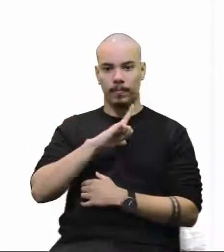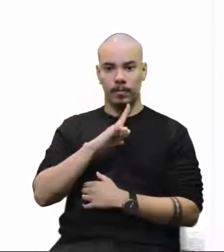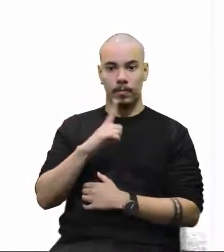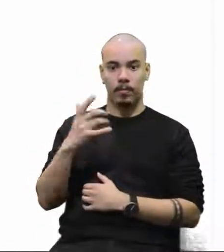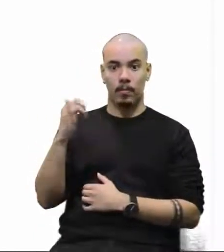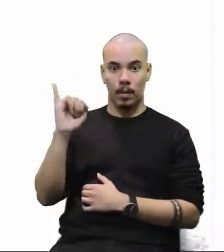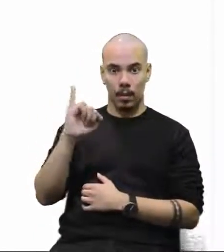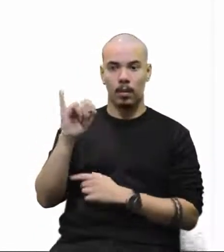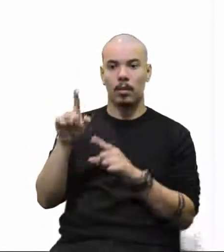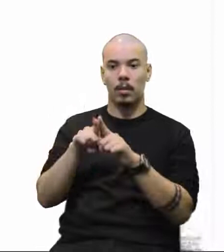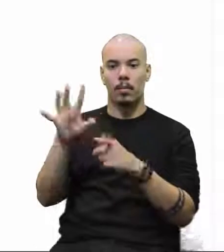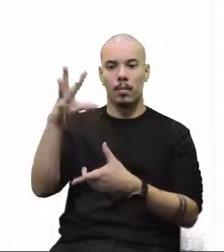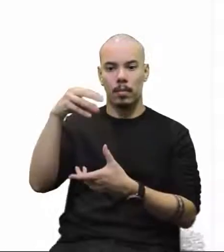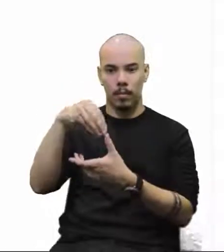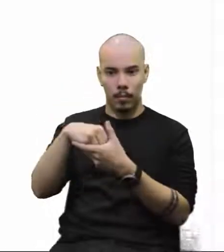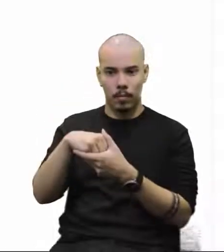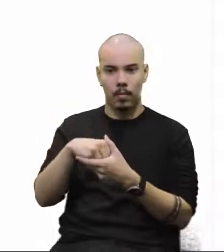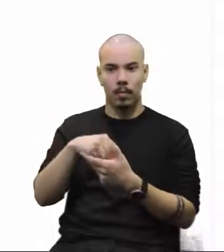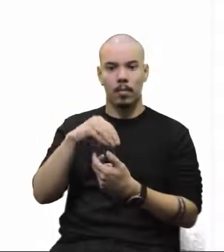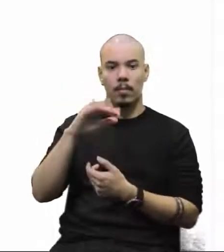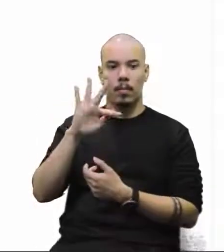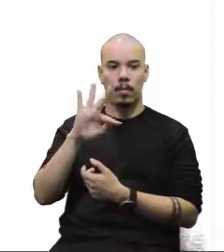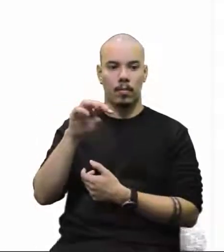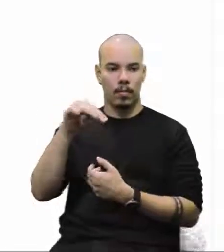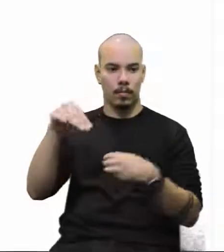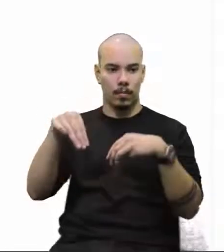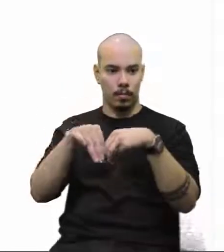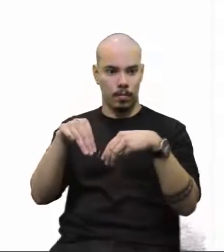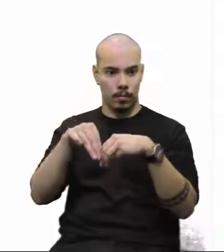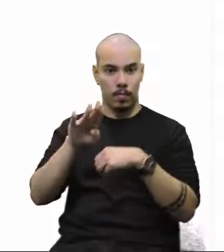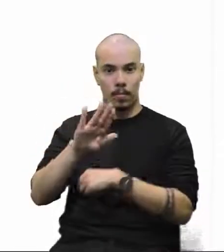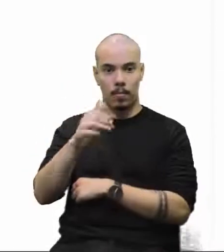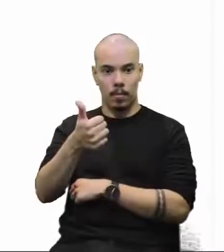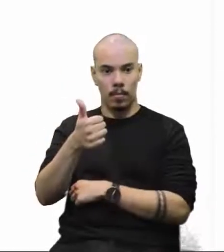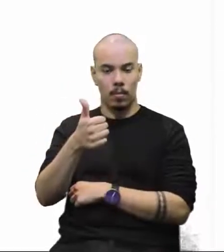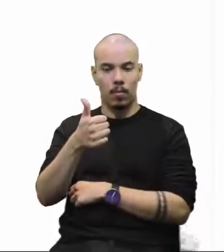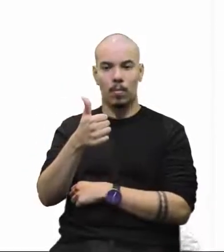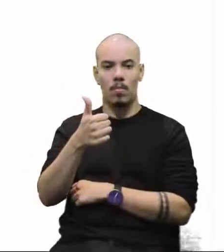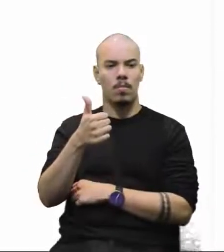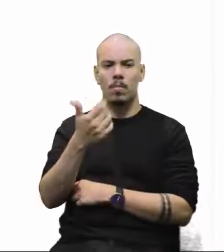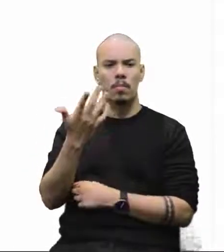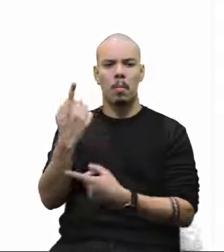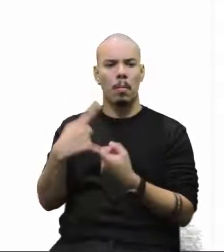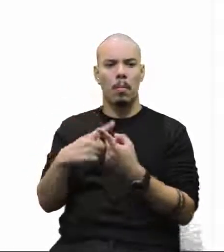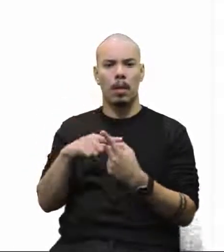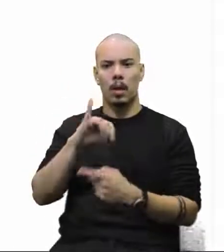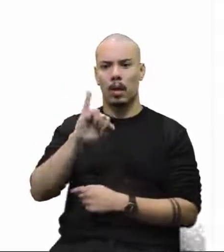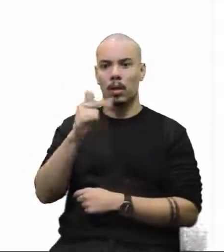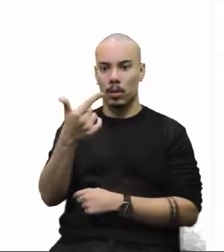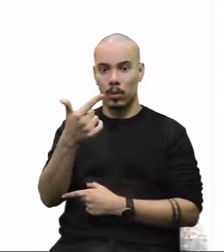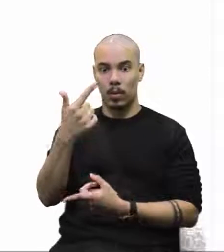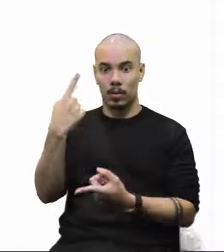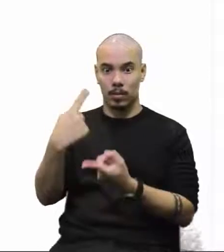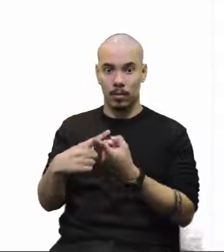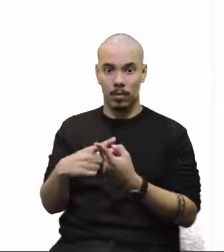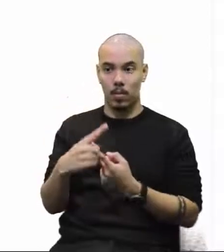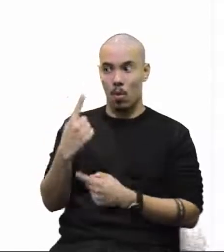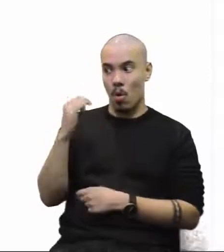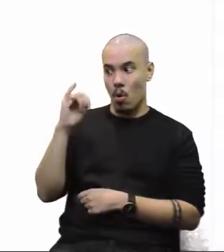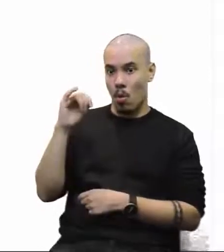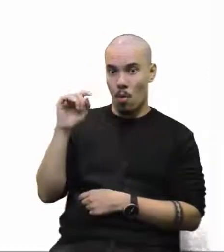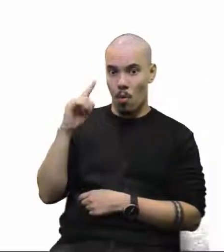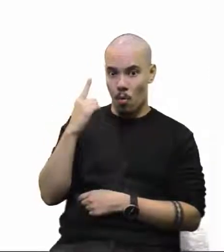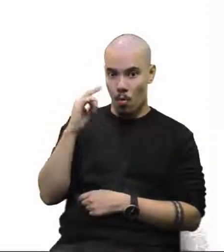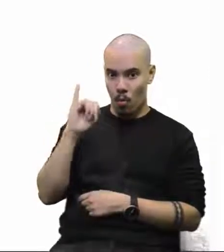ó, força magnética B1 e 2L. Ah, por que B1 e 2? Porque o campo do fio